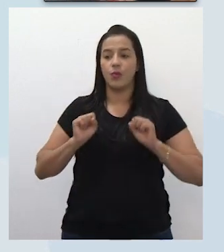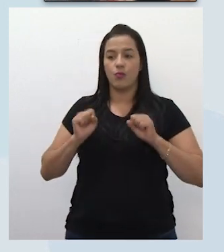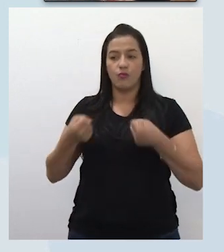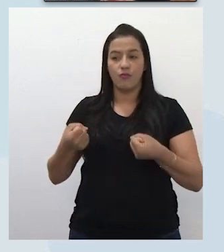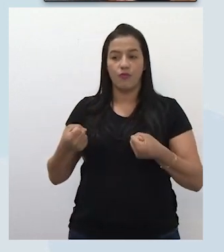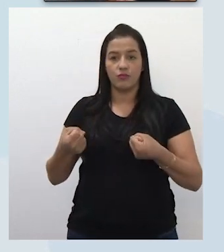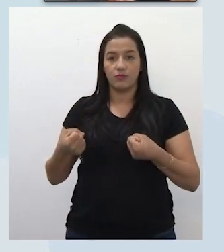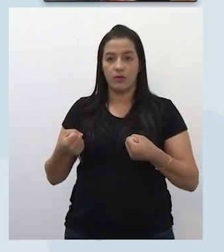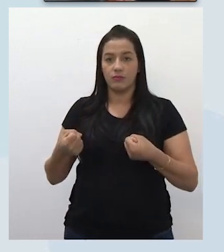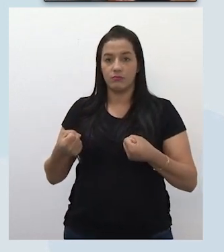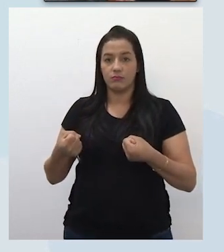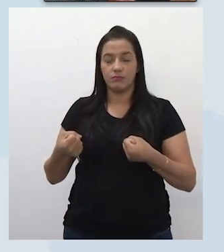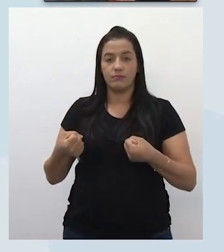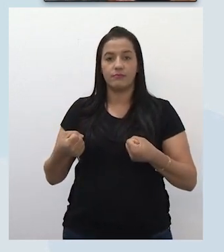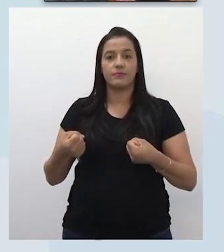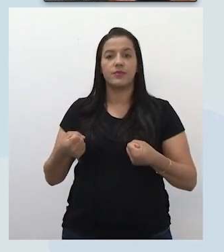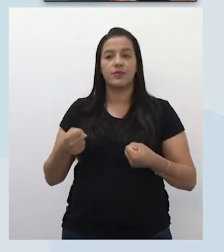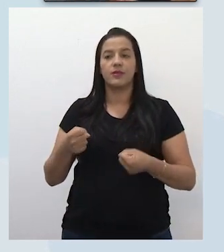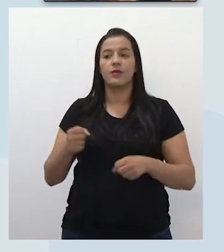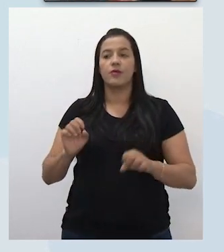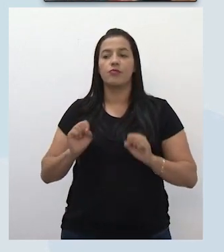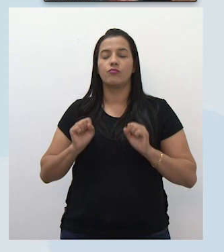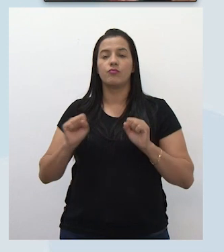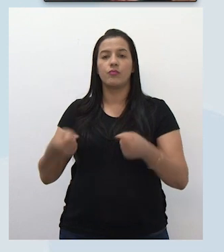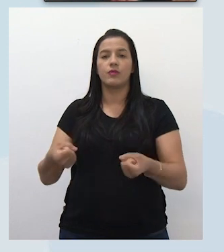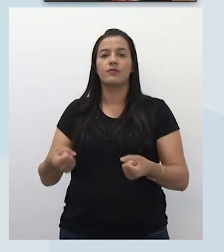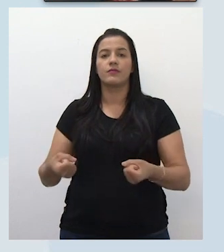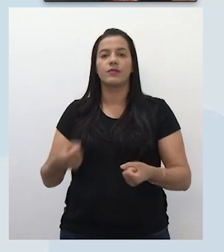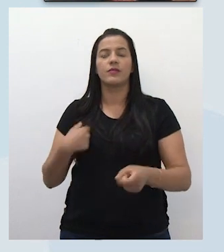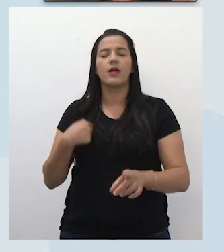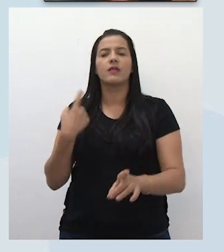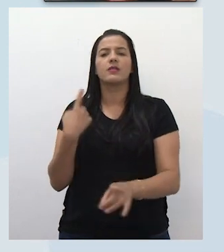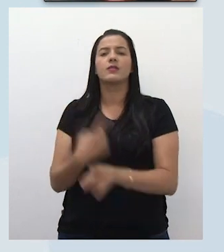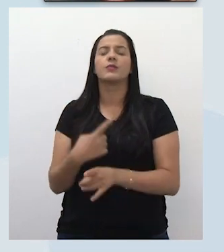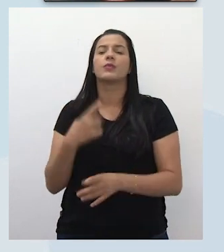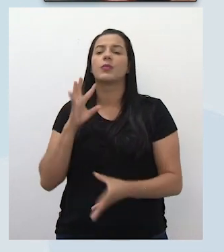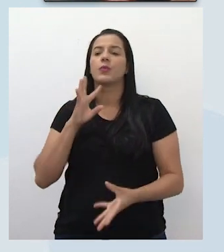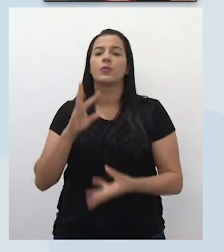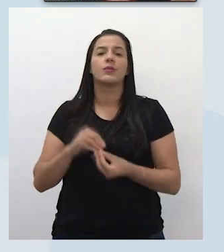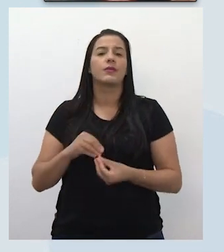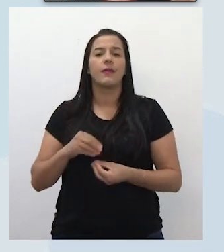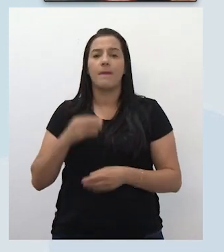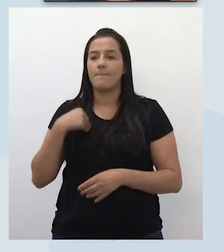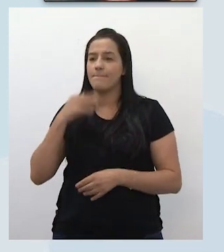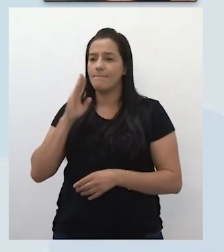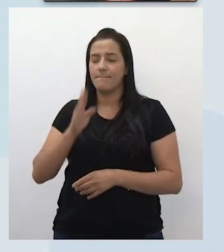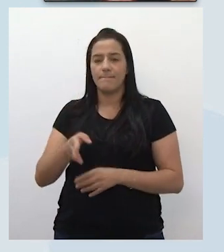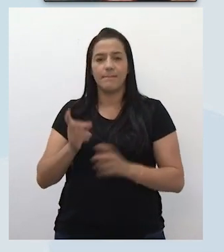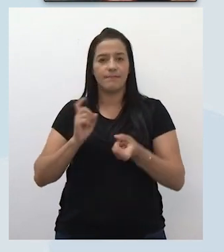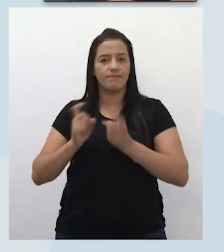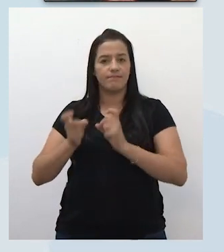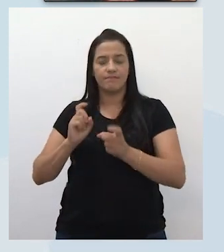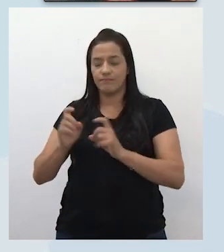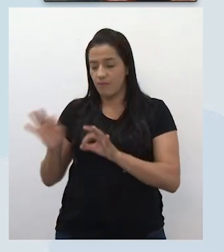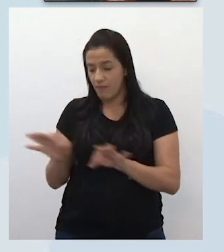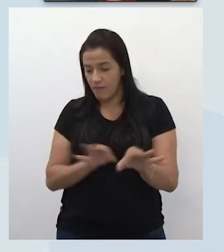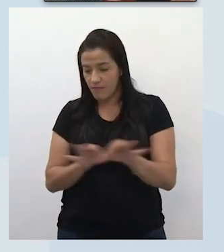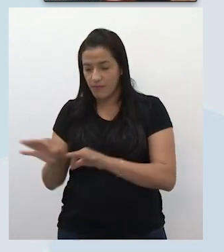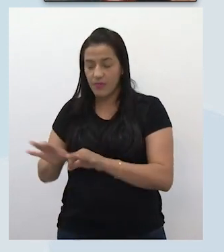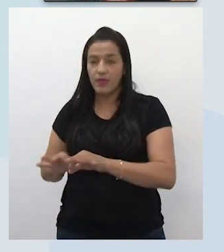aí justificando bem esse apelido, eles se dedicaram muito mais à resolução do teste.